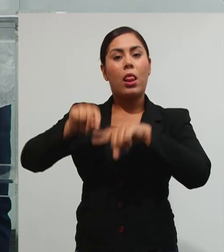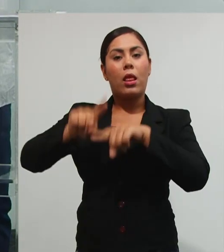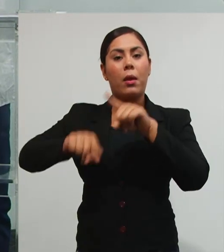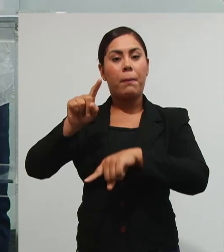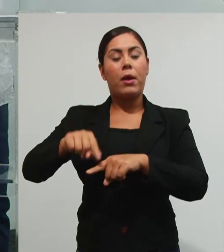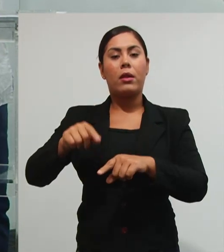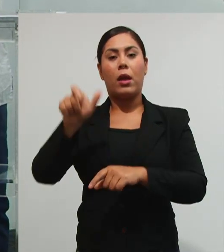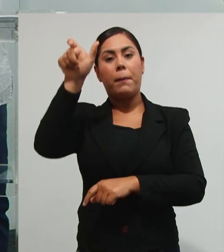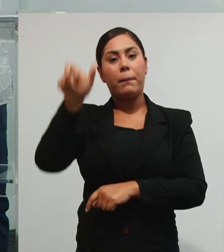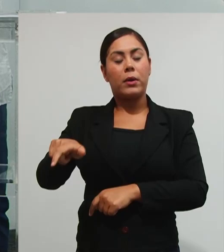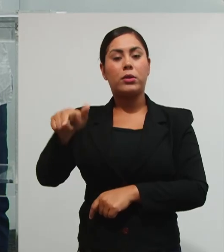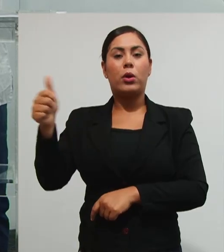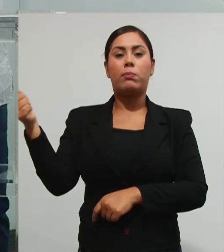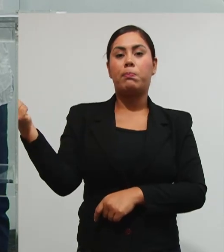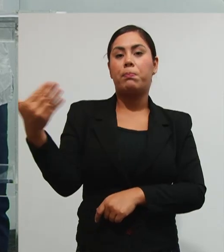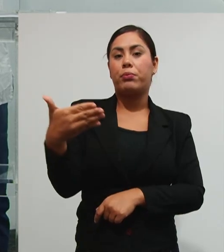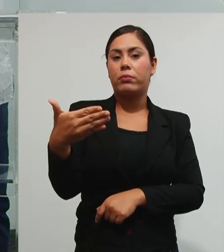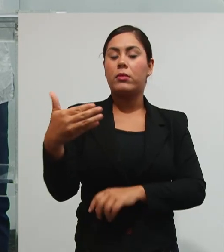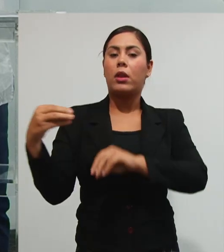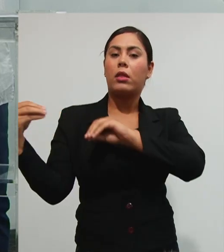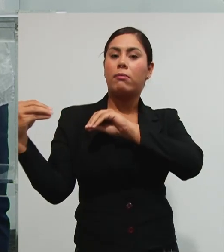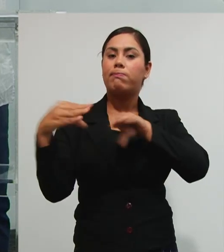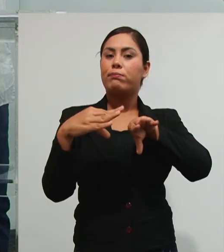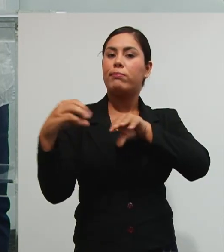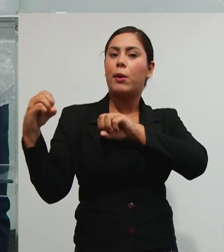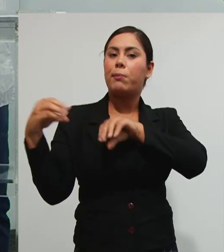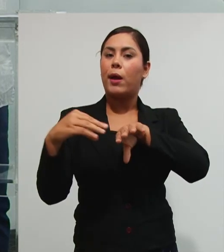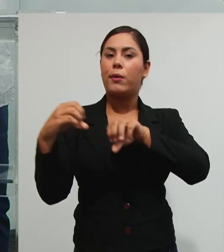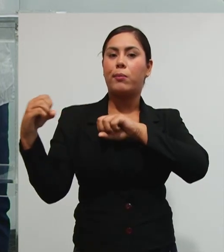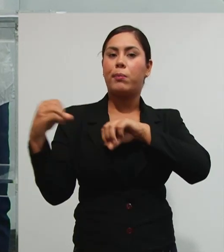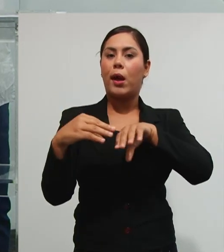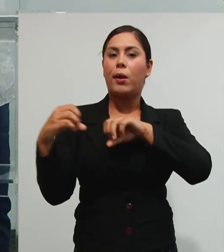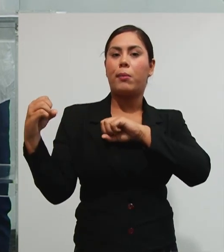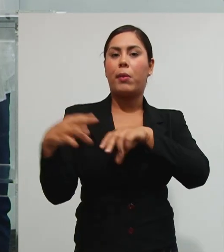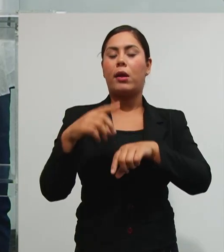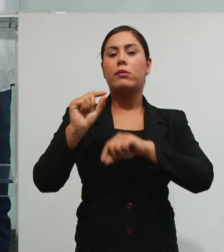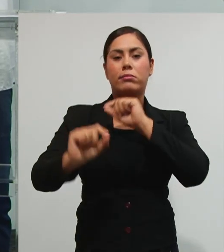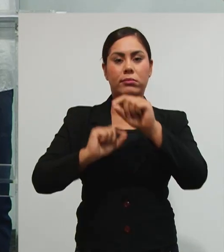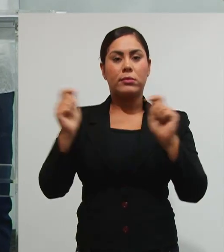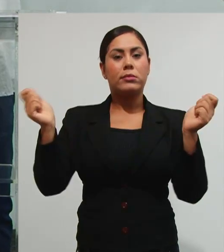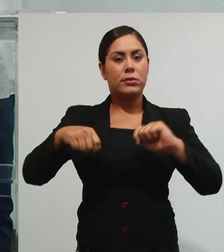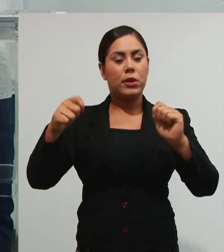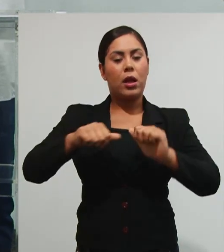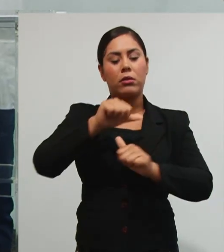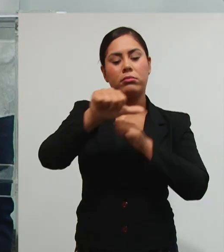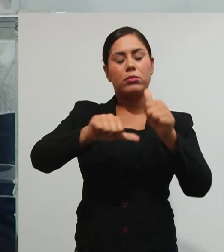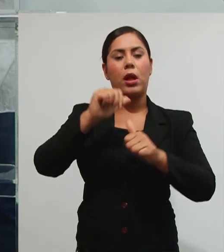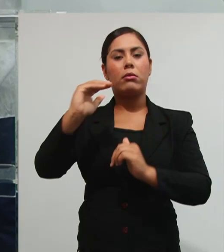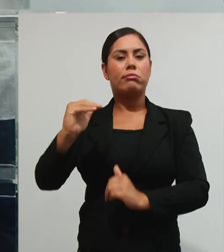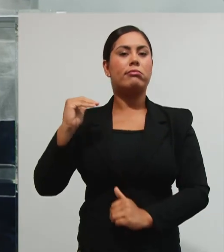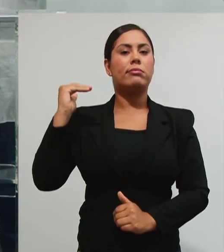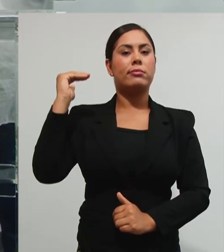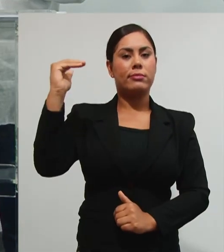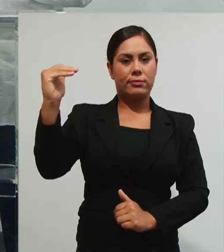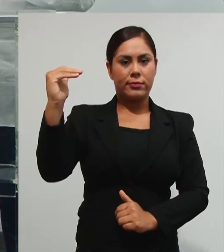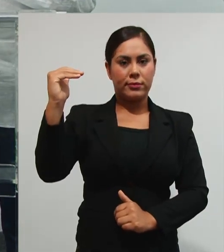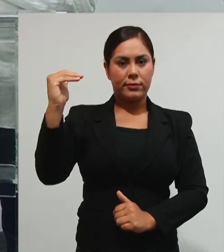experiente forneça ao novato informações suficientes para que ele consiga mudar de nível.